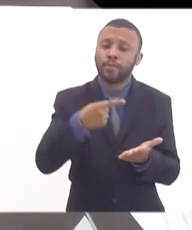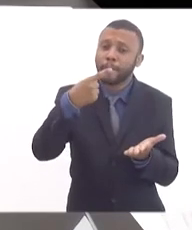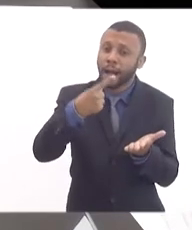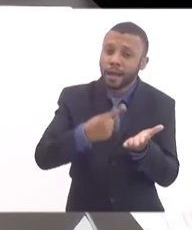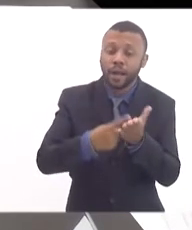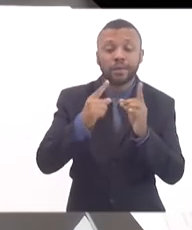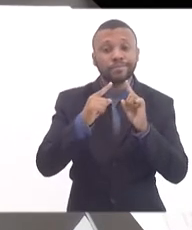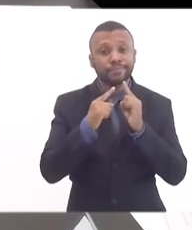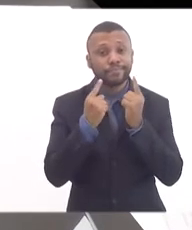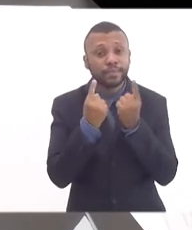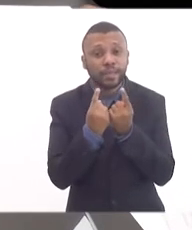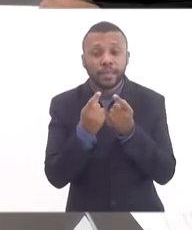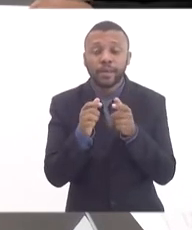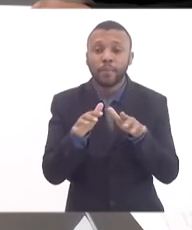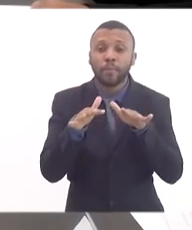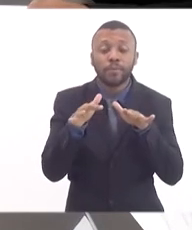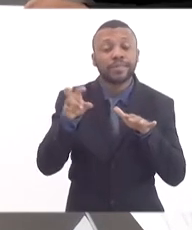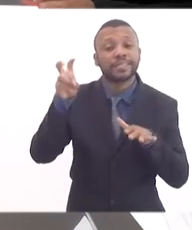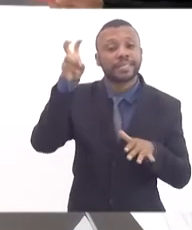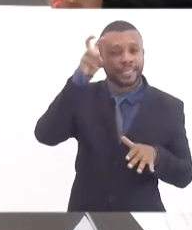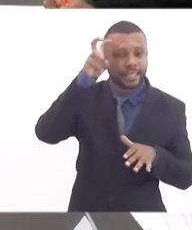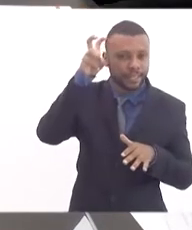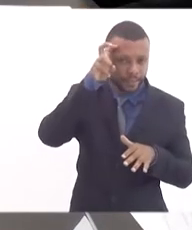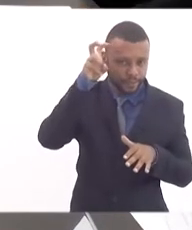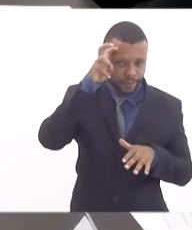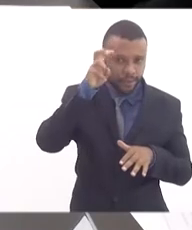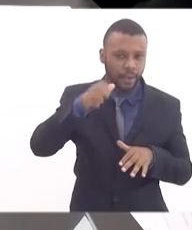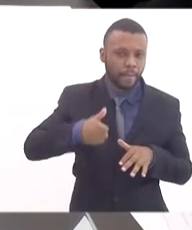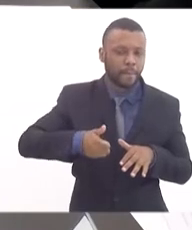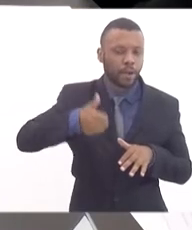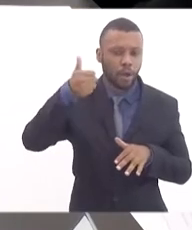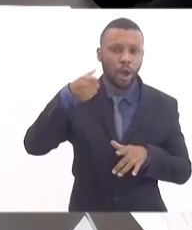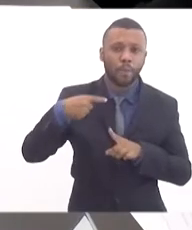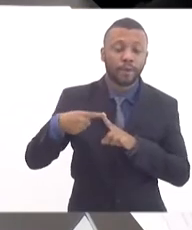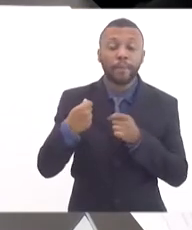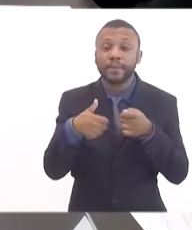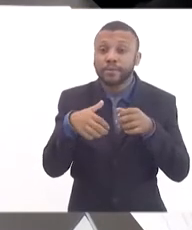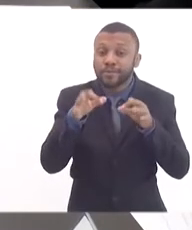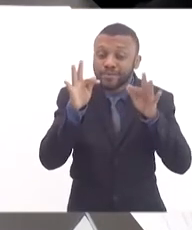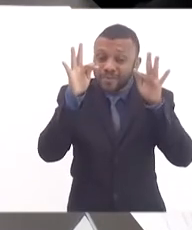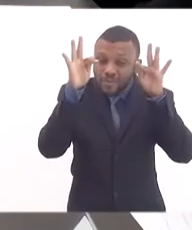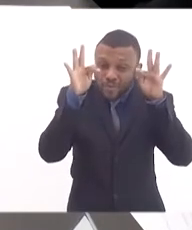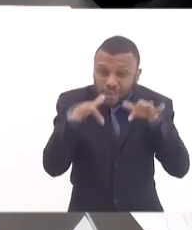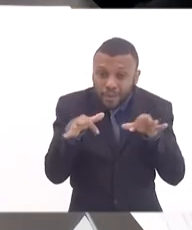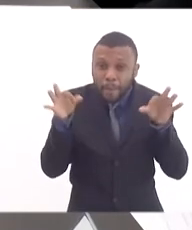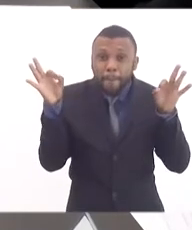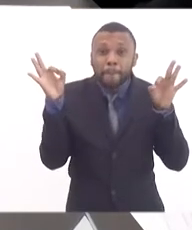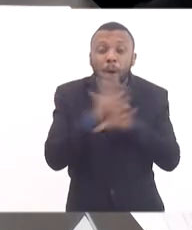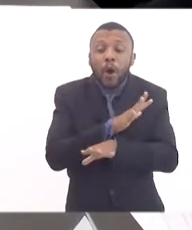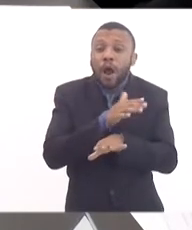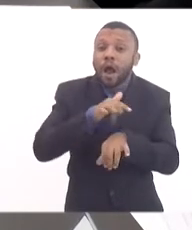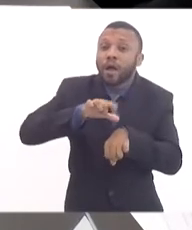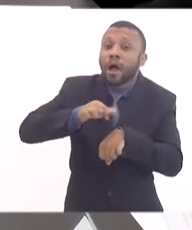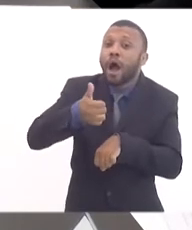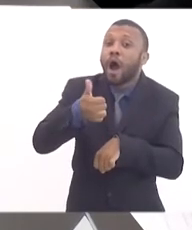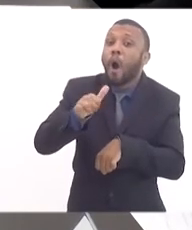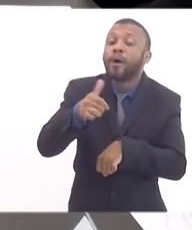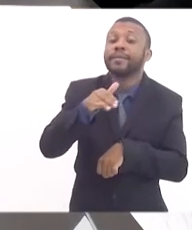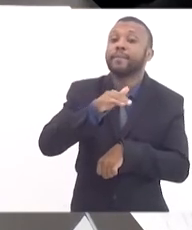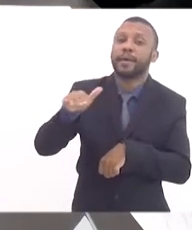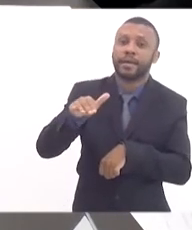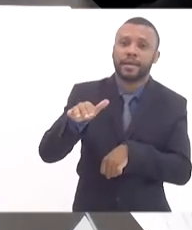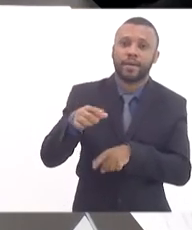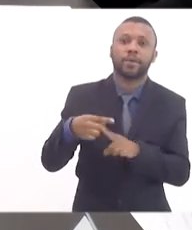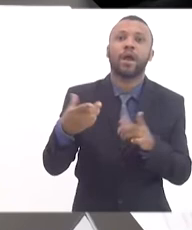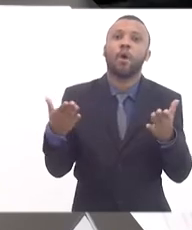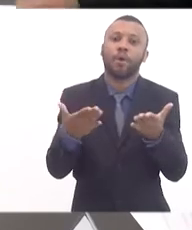dia a mãe de quinta-feira porque eu tenho que acabar impreterivelmente às 11:30 porque